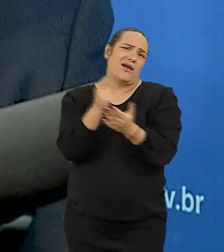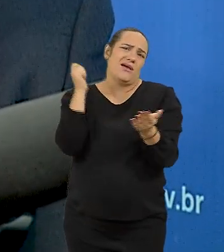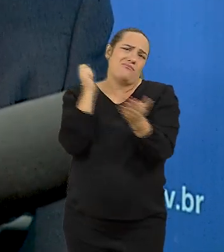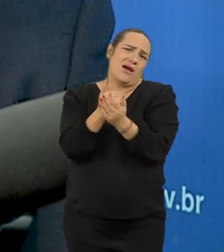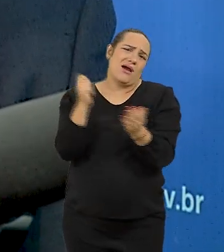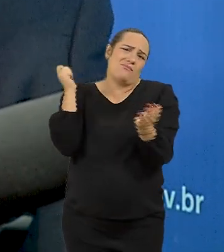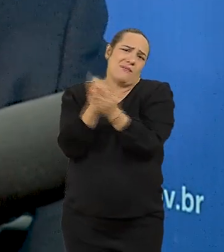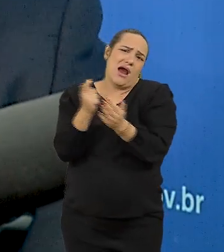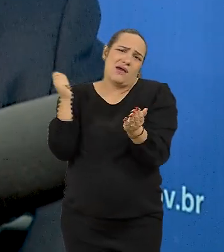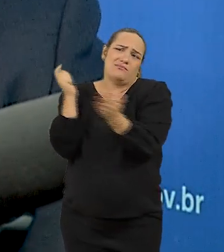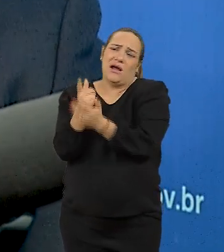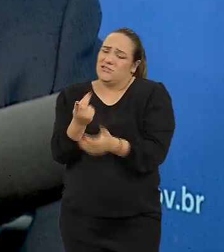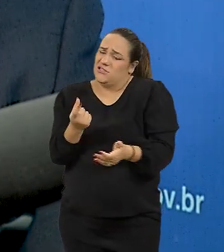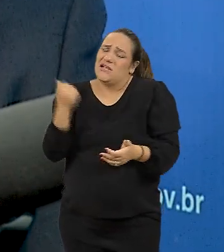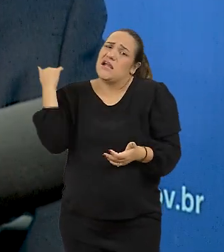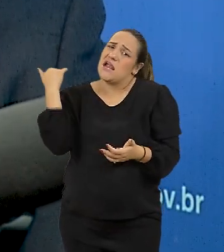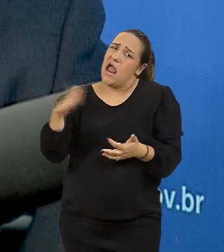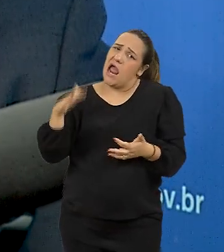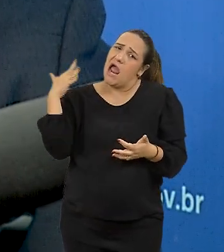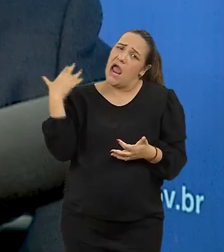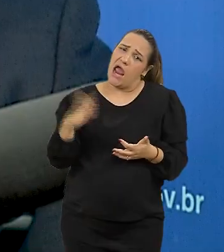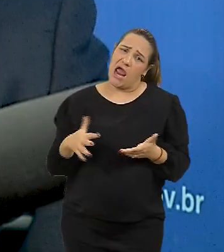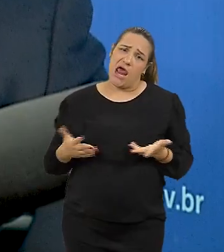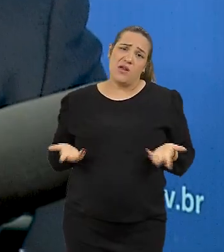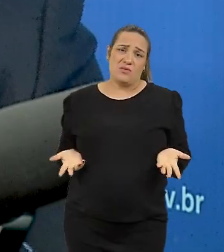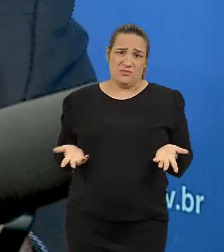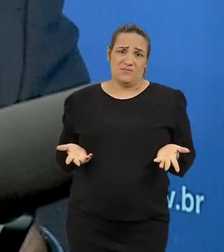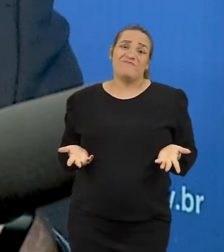de tocar um processo, ele tem um custo